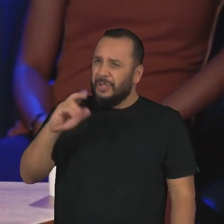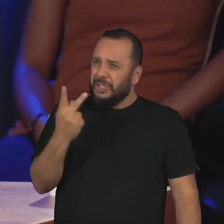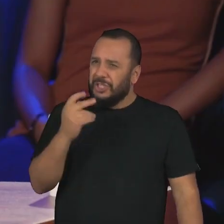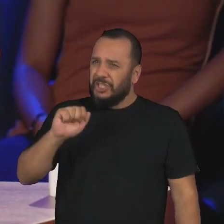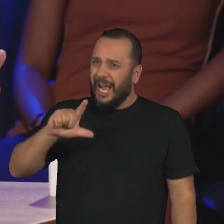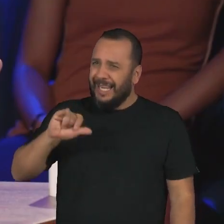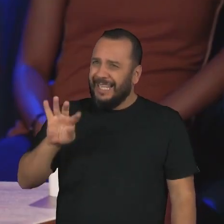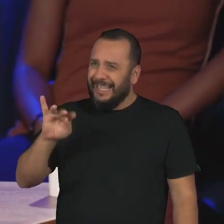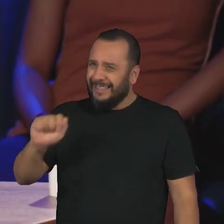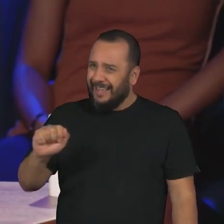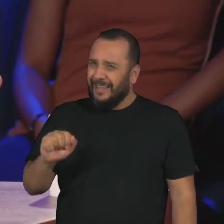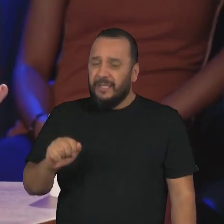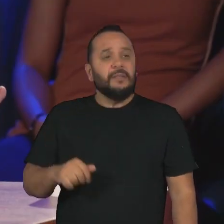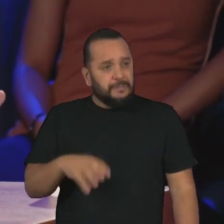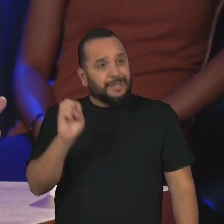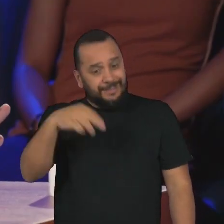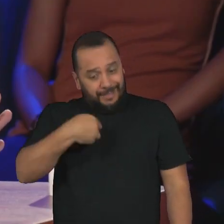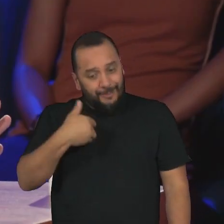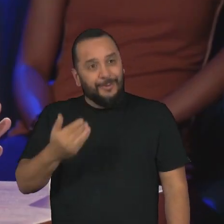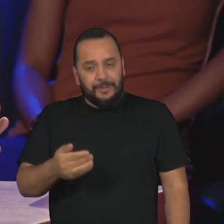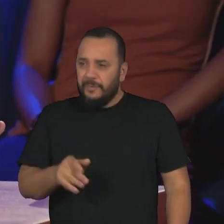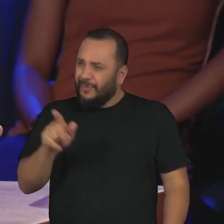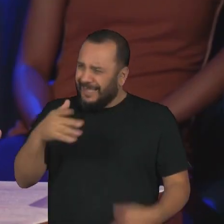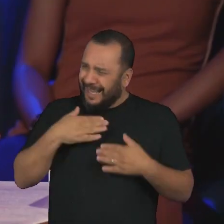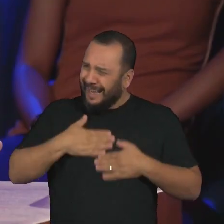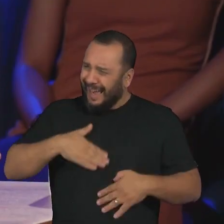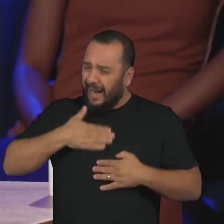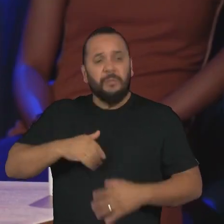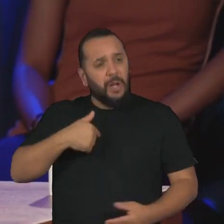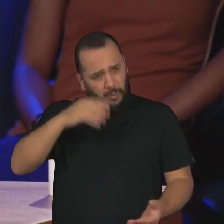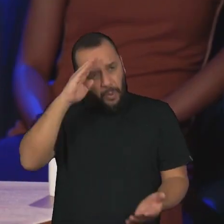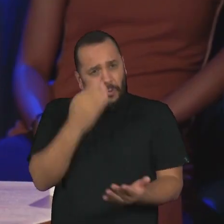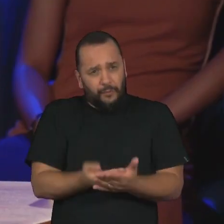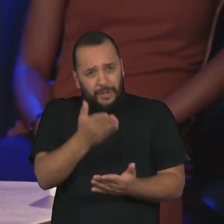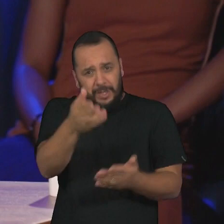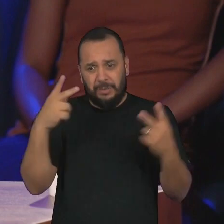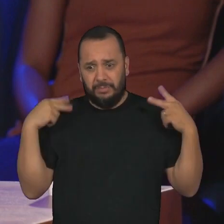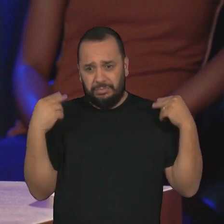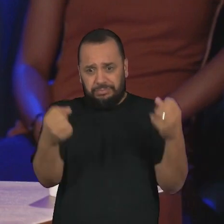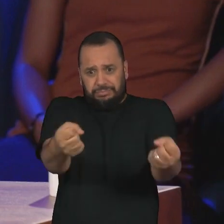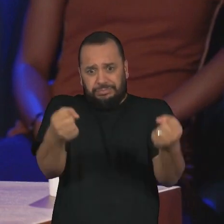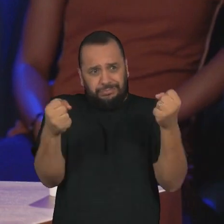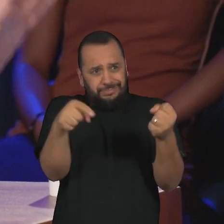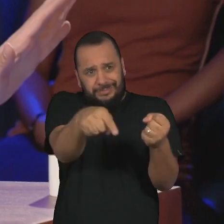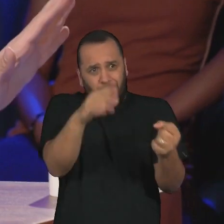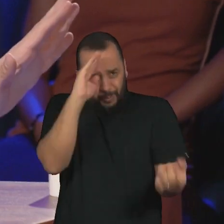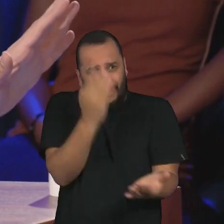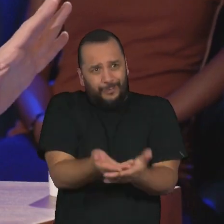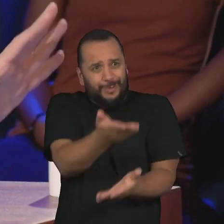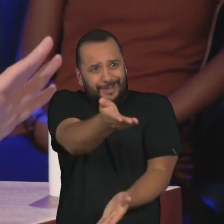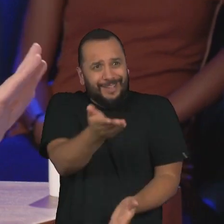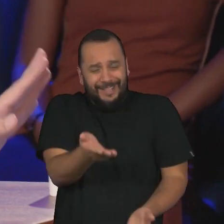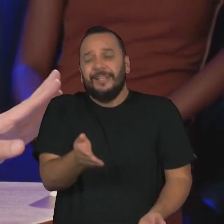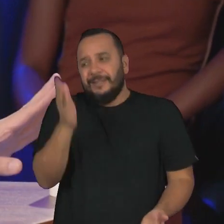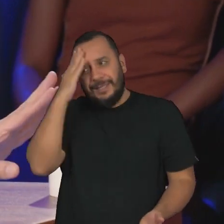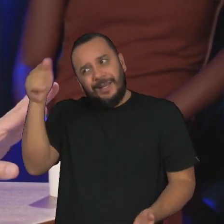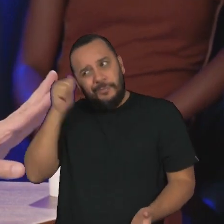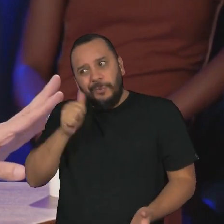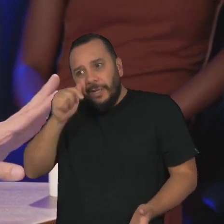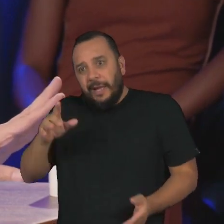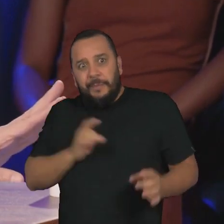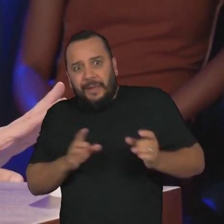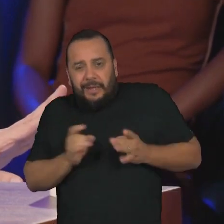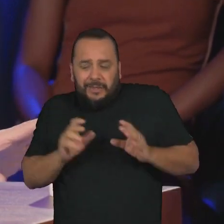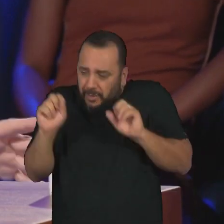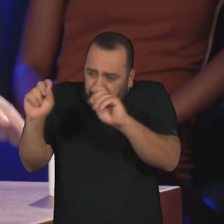falei, você está calmo? Eu falei, eu estou calmo, eu estou confiando mais no comandante do que na senhora, eu até compreendo, mas